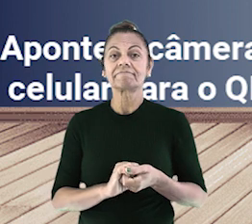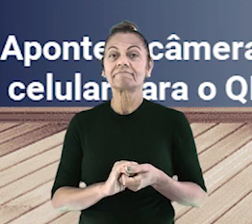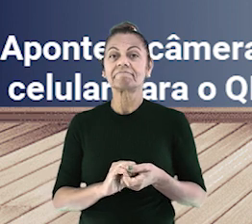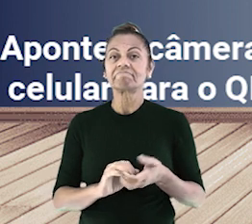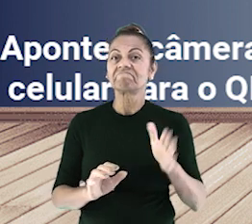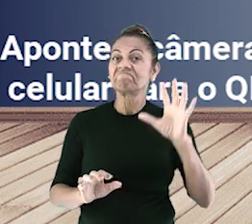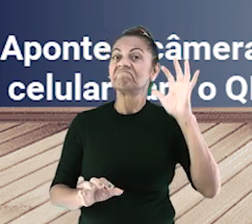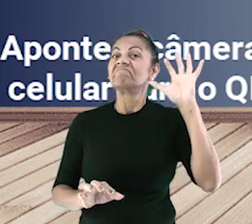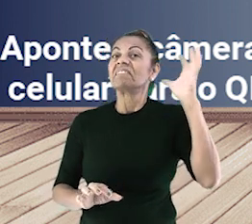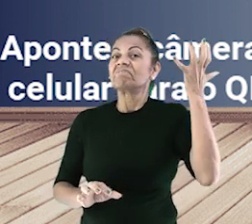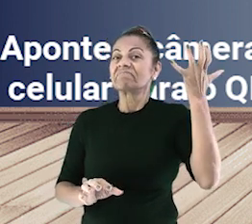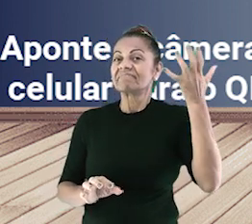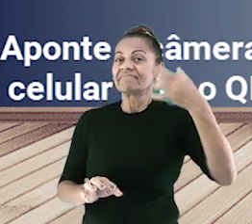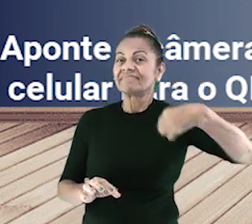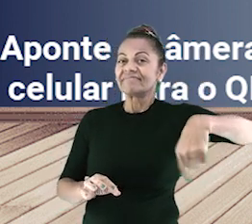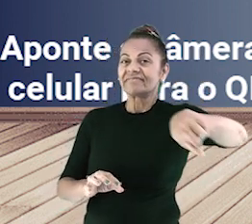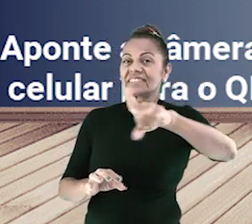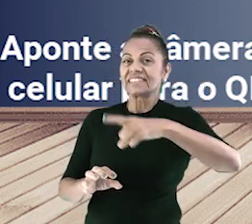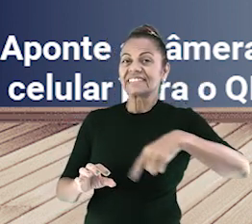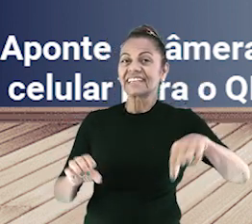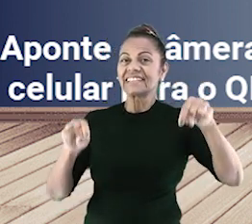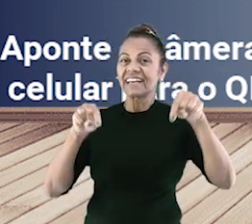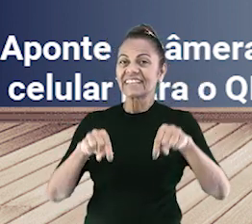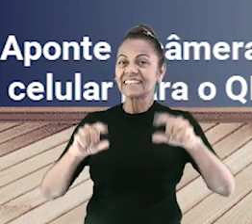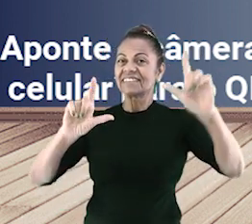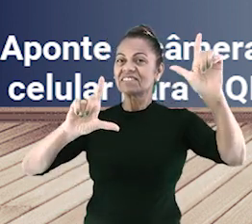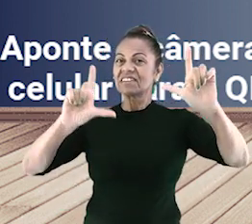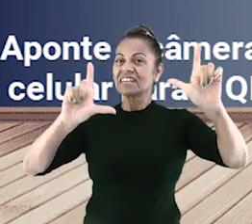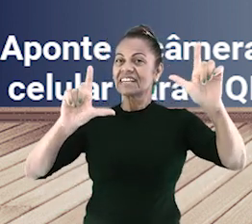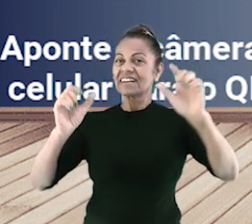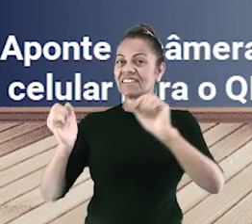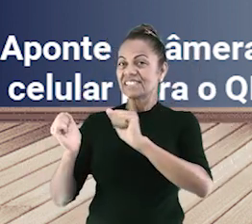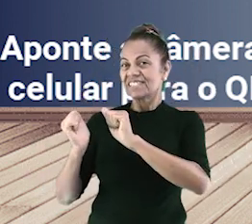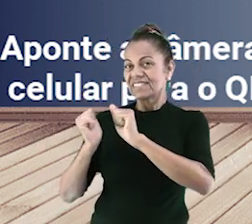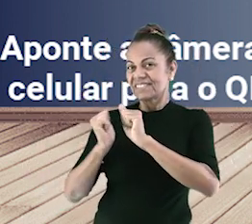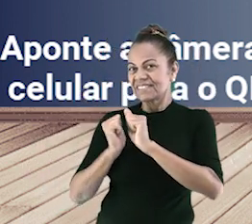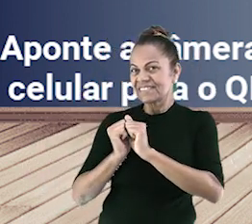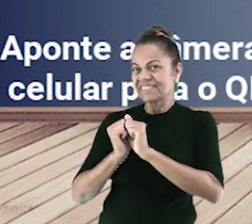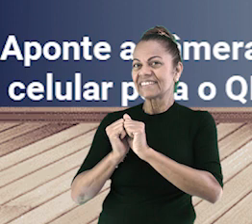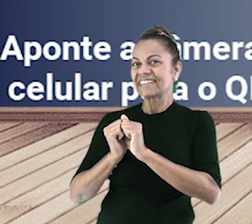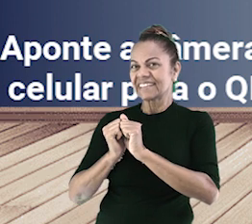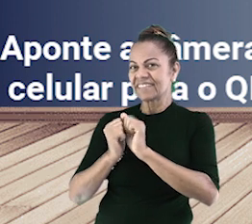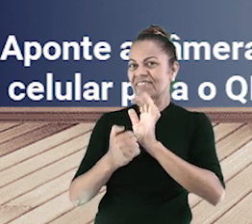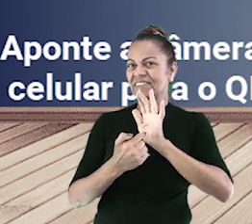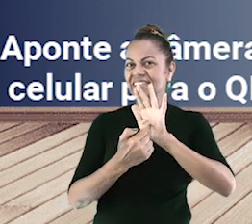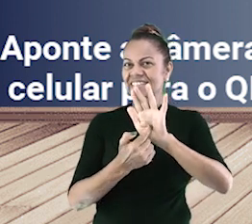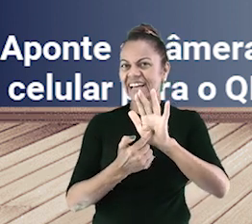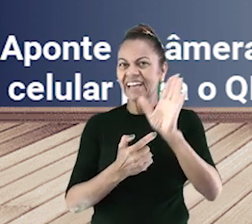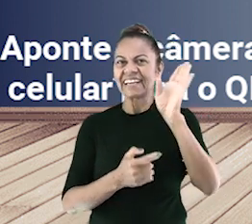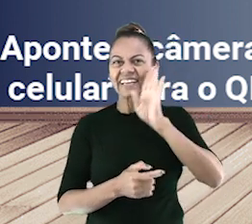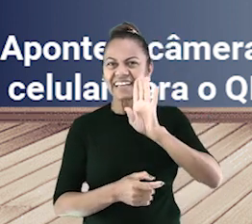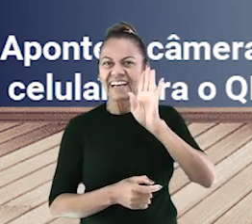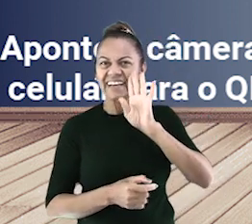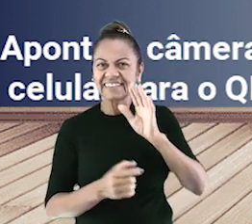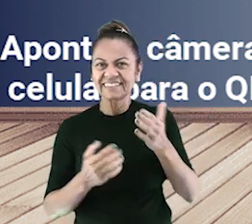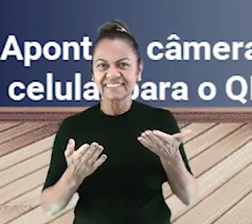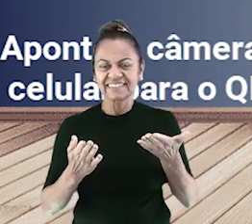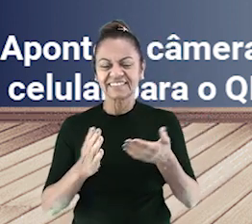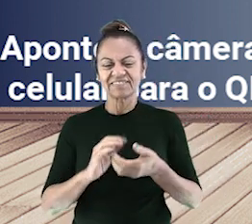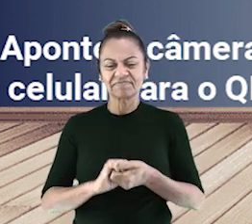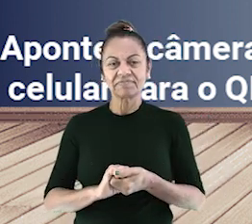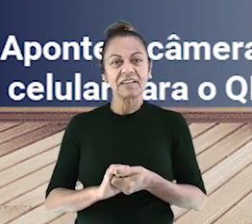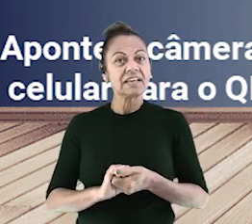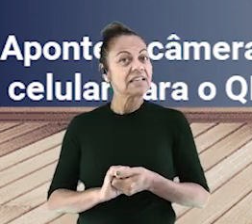sabe, você vai aparecer aqui no programa junto comigo. Seria muito